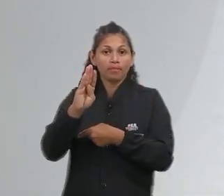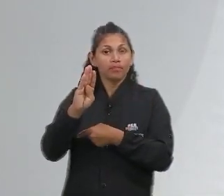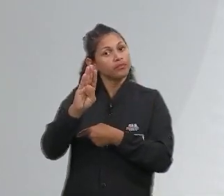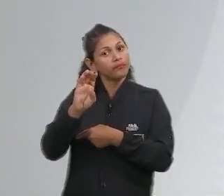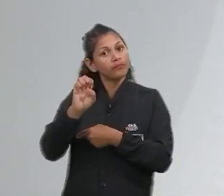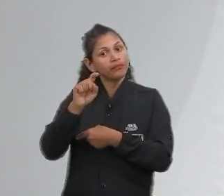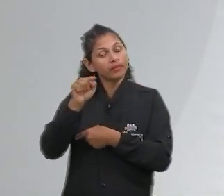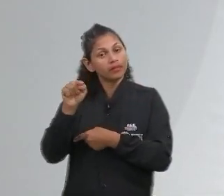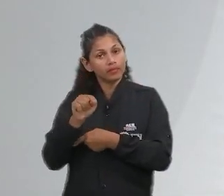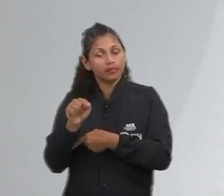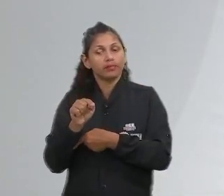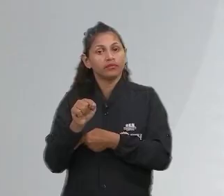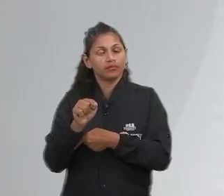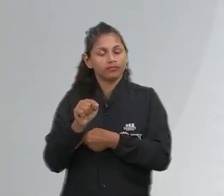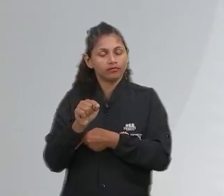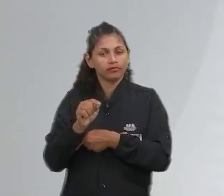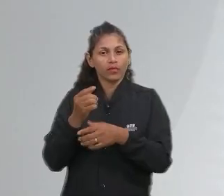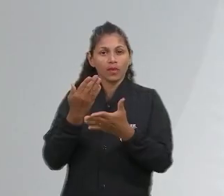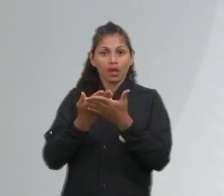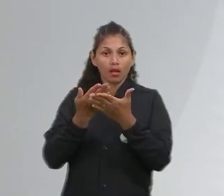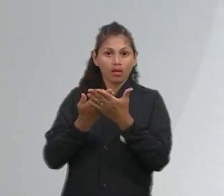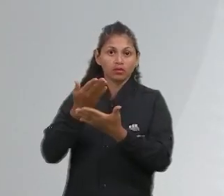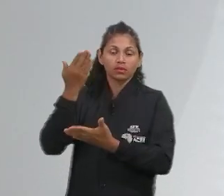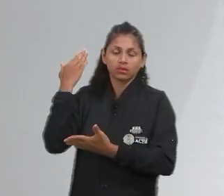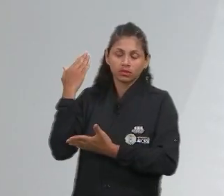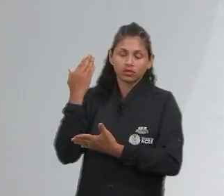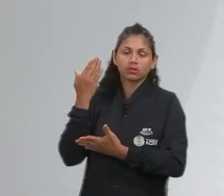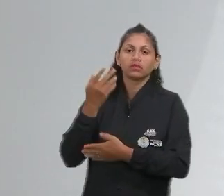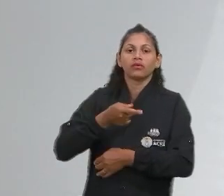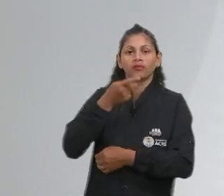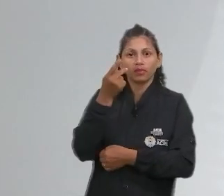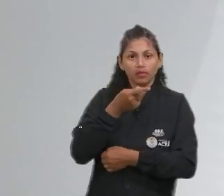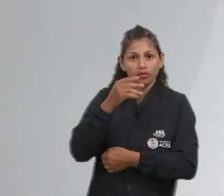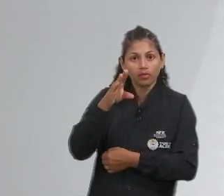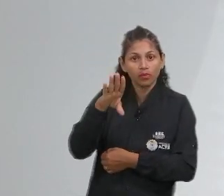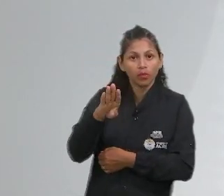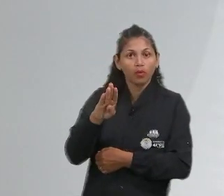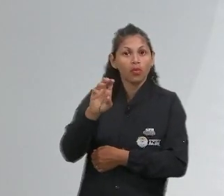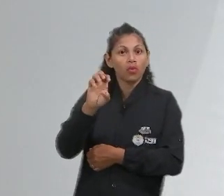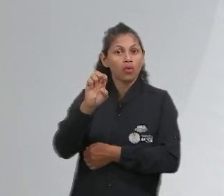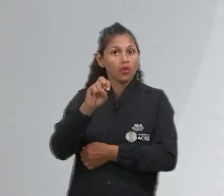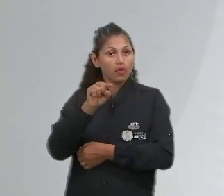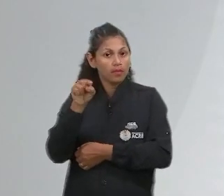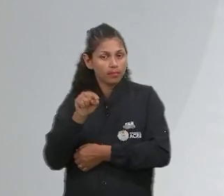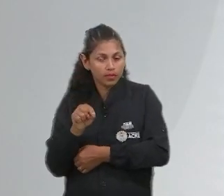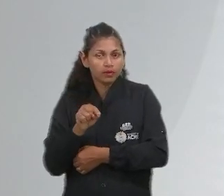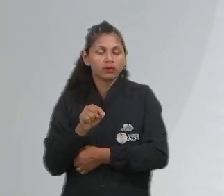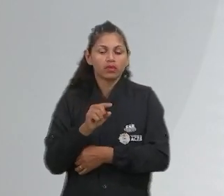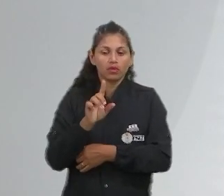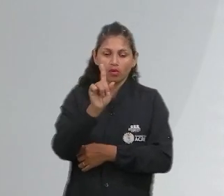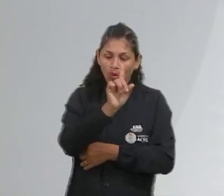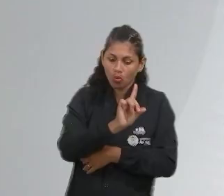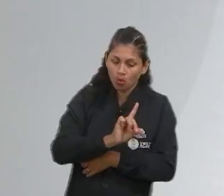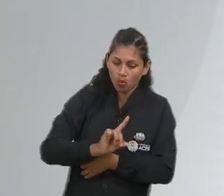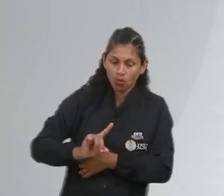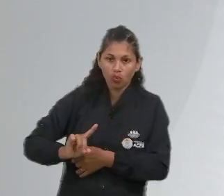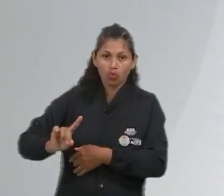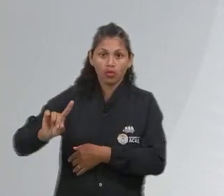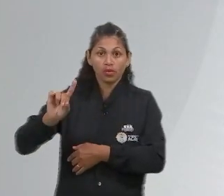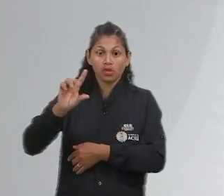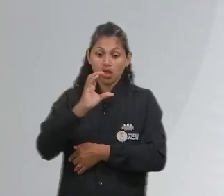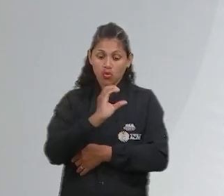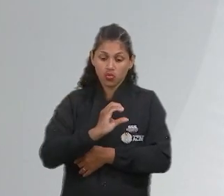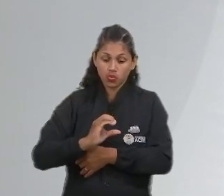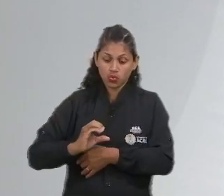falou foi sobre o benzeno. O que é um benzeno? É um ciclo composto por 6